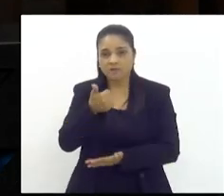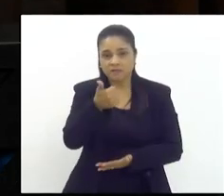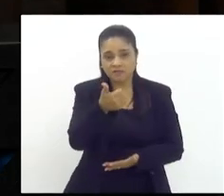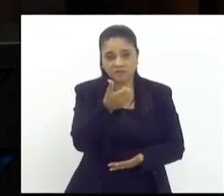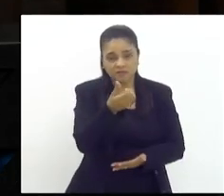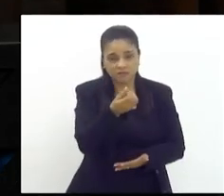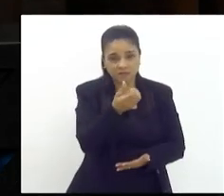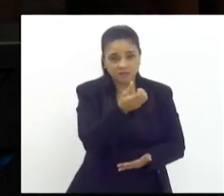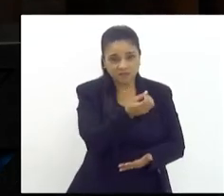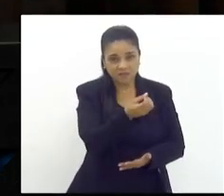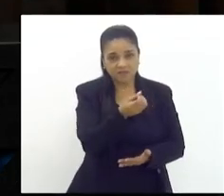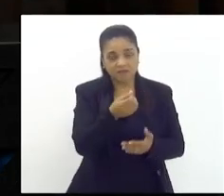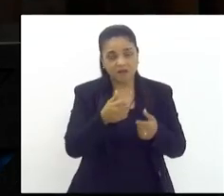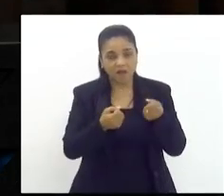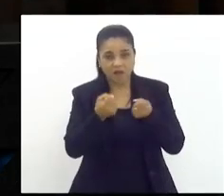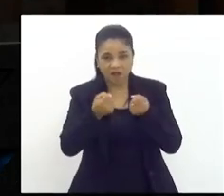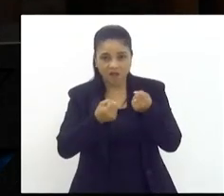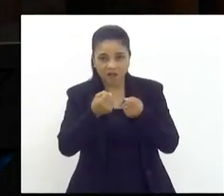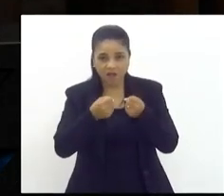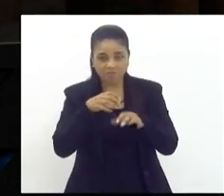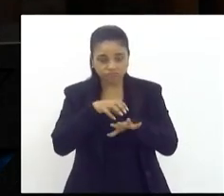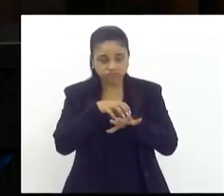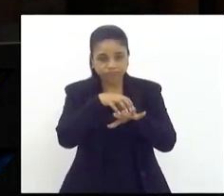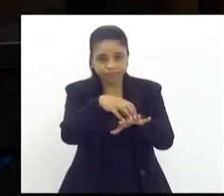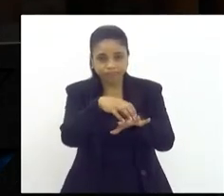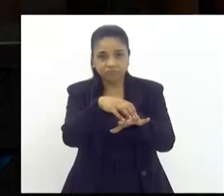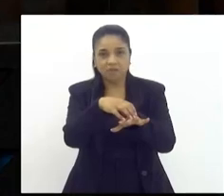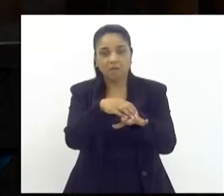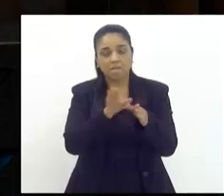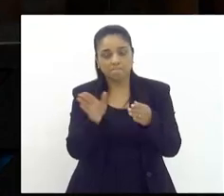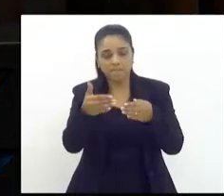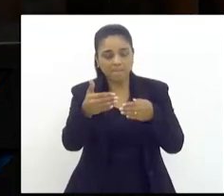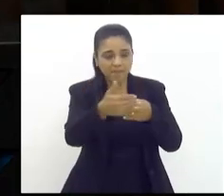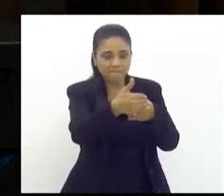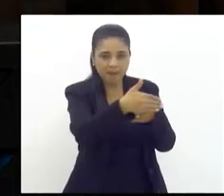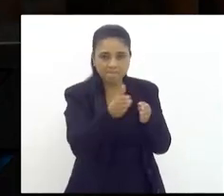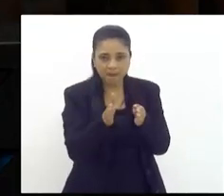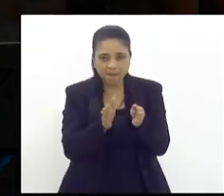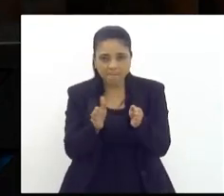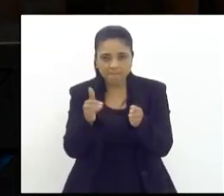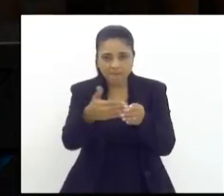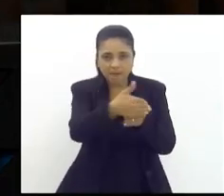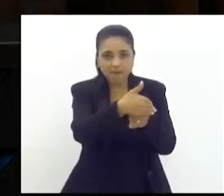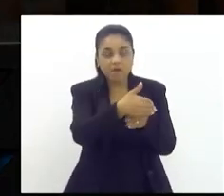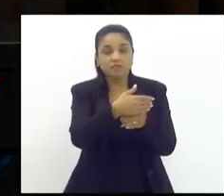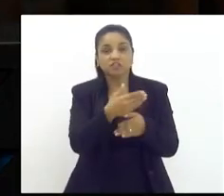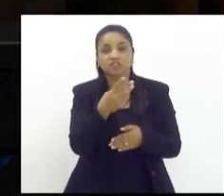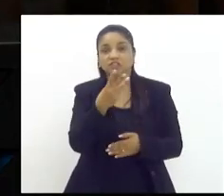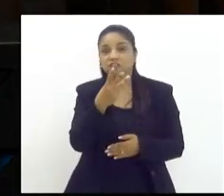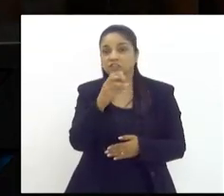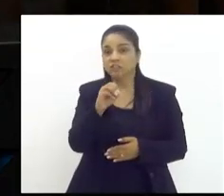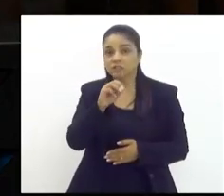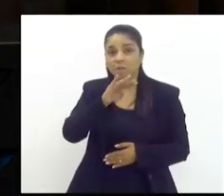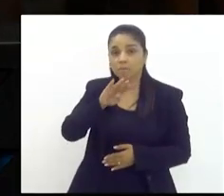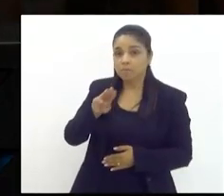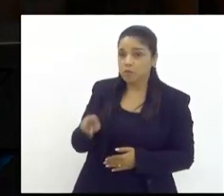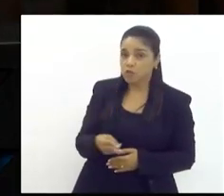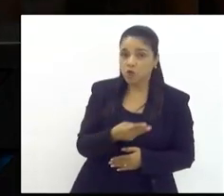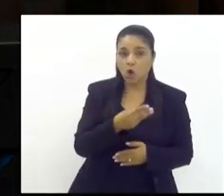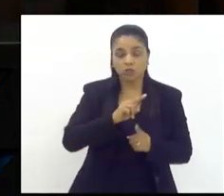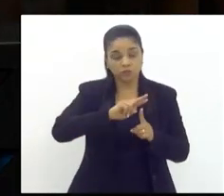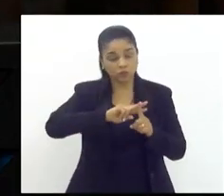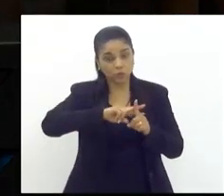veículos blindados para PM no valor de 30 milhões quase o dobro do valor